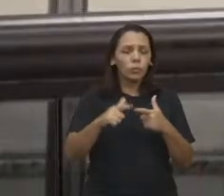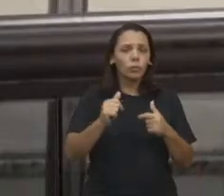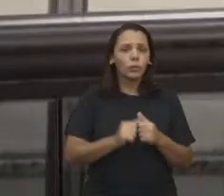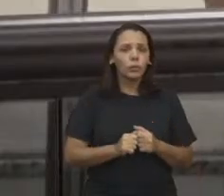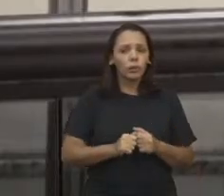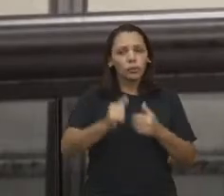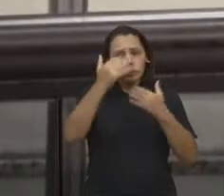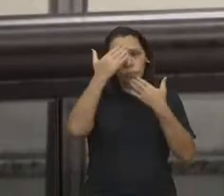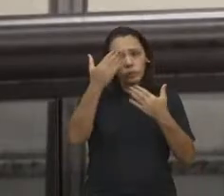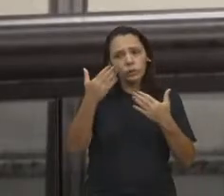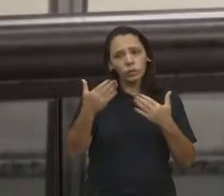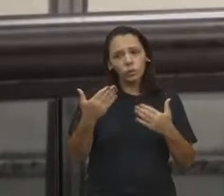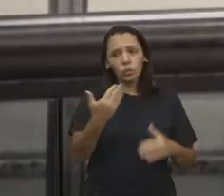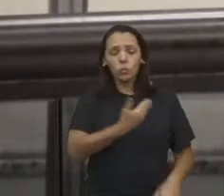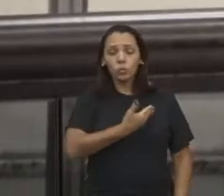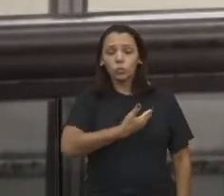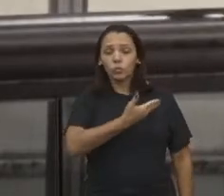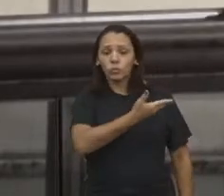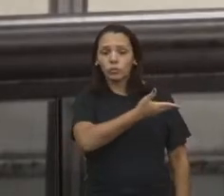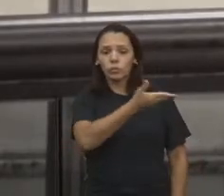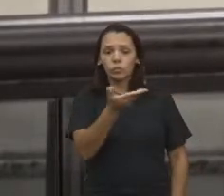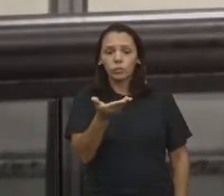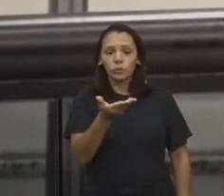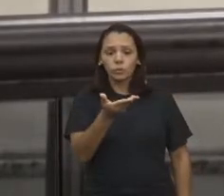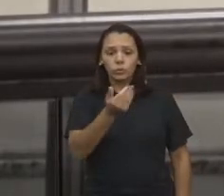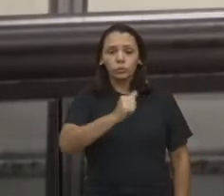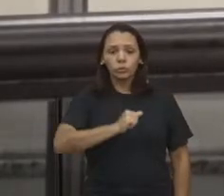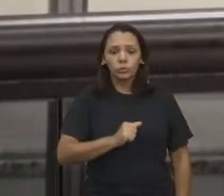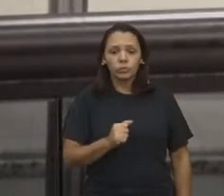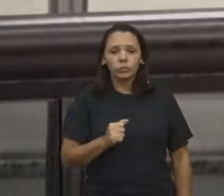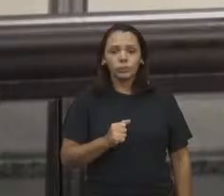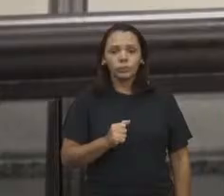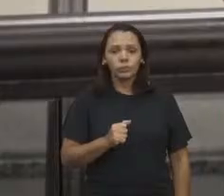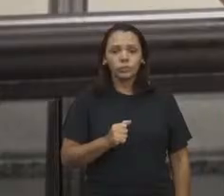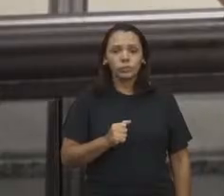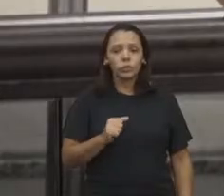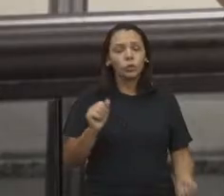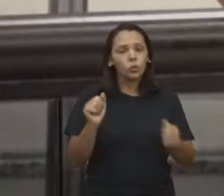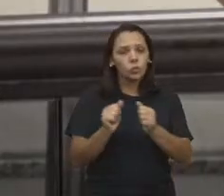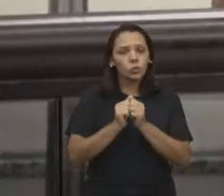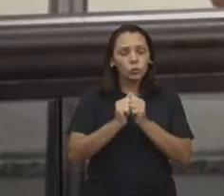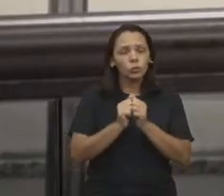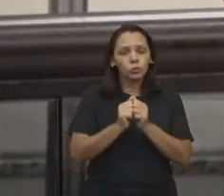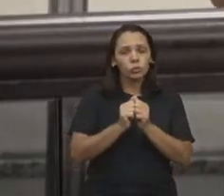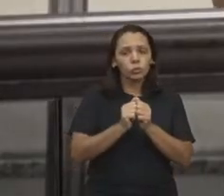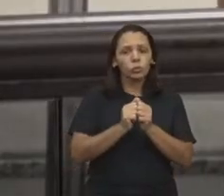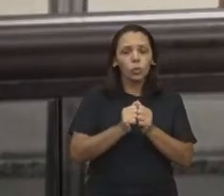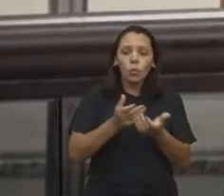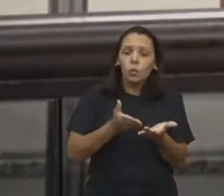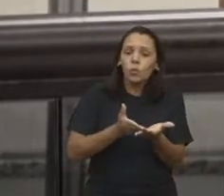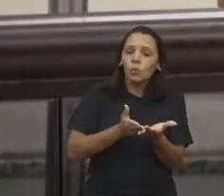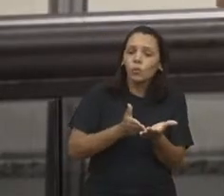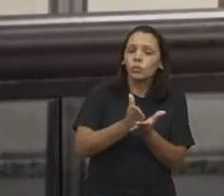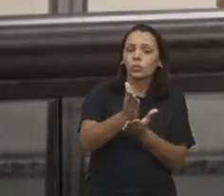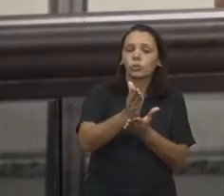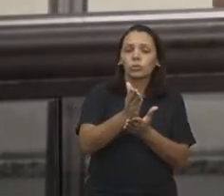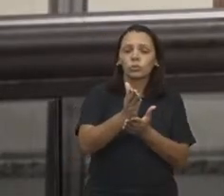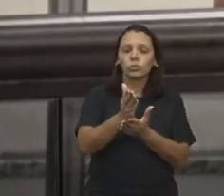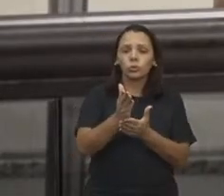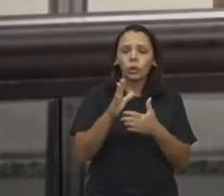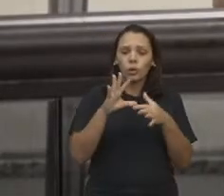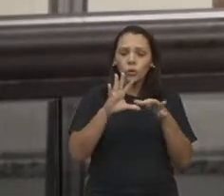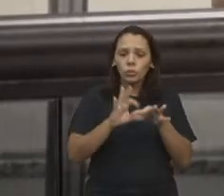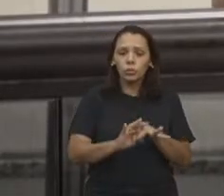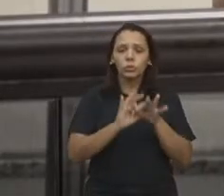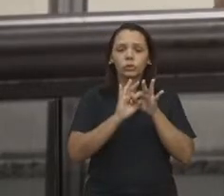e agradeço a todos os meus companheiros que estão aqui para a gente caminhar de mãos